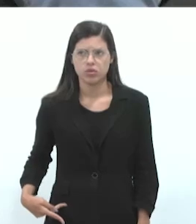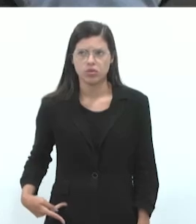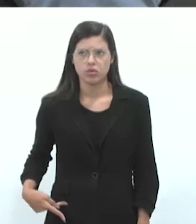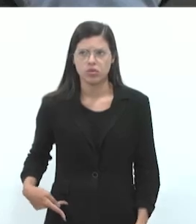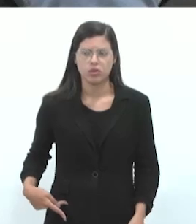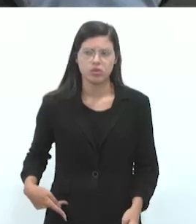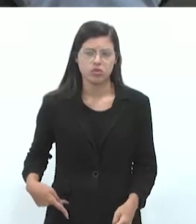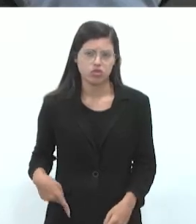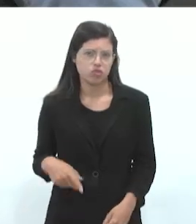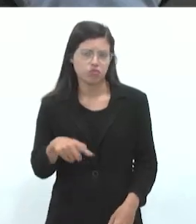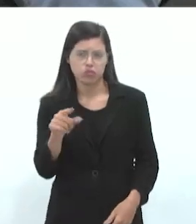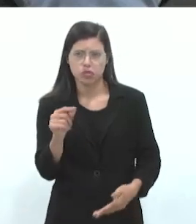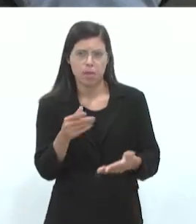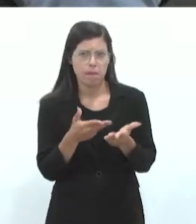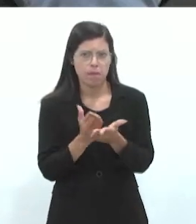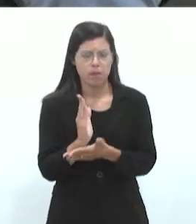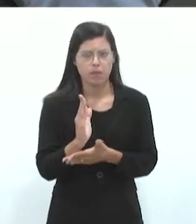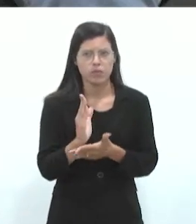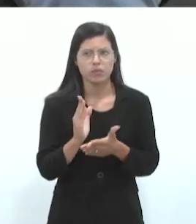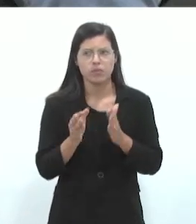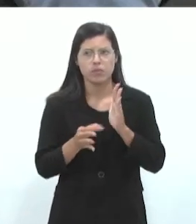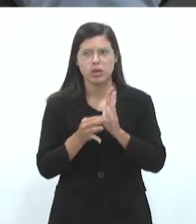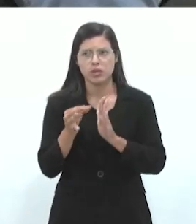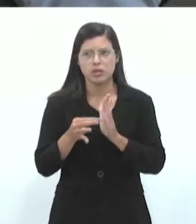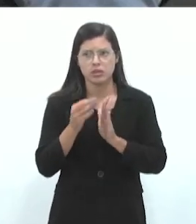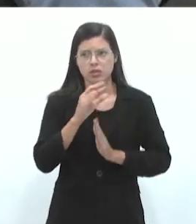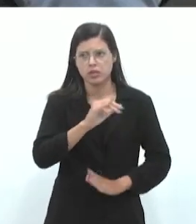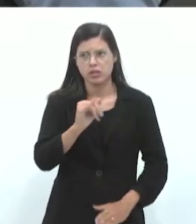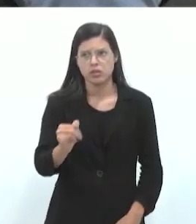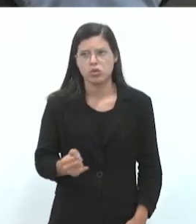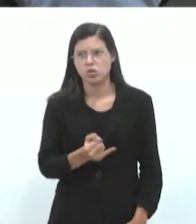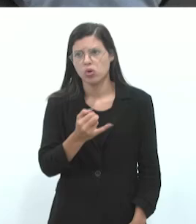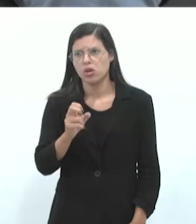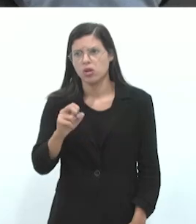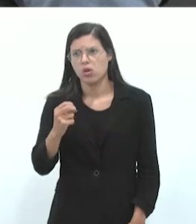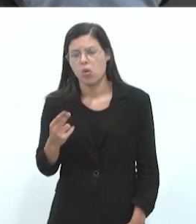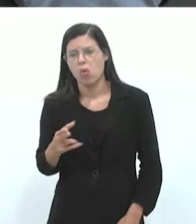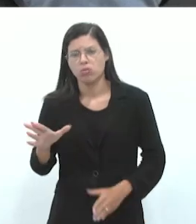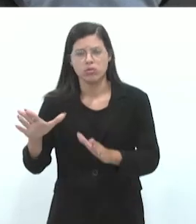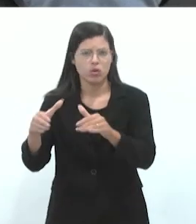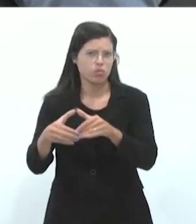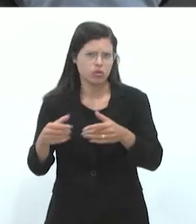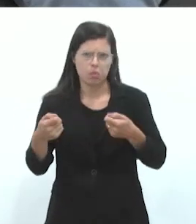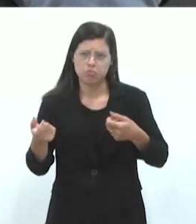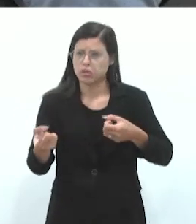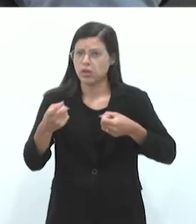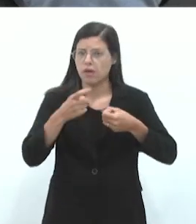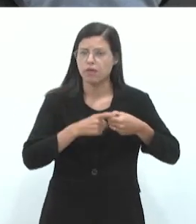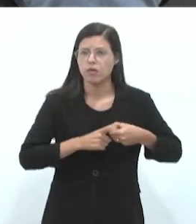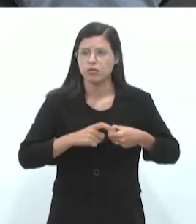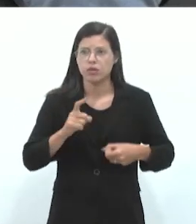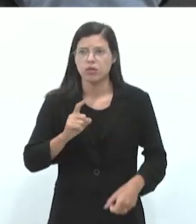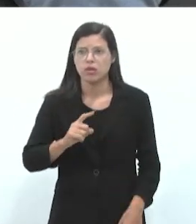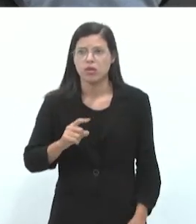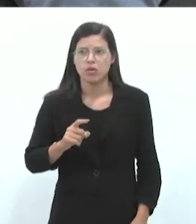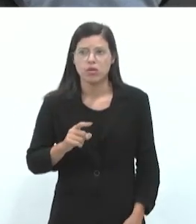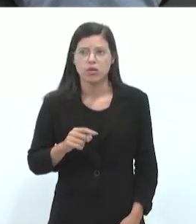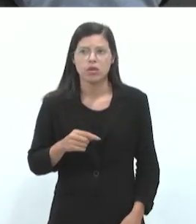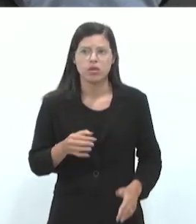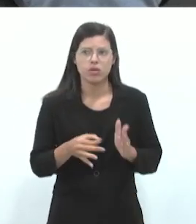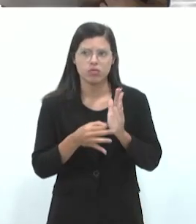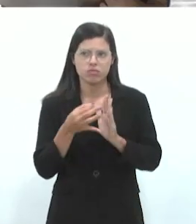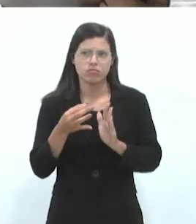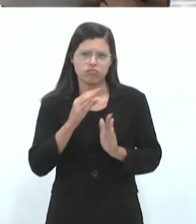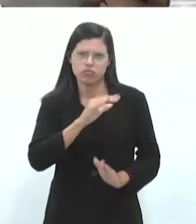da CCJ ou o parecer da comissão. Aí não precisa retornar. E, em geral, o projeto da CCJ, É da CCJ que